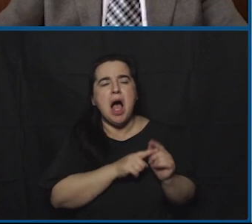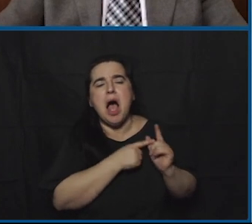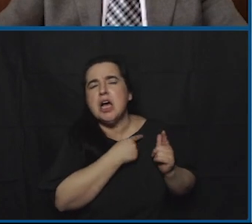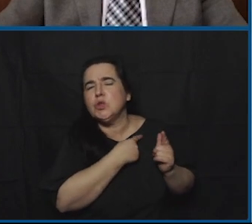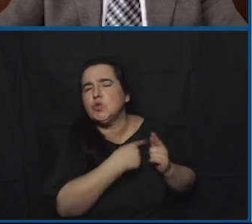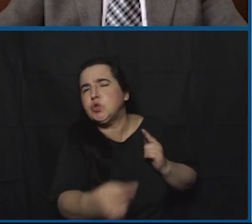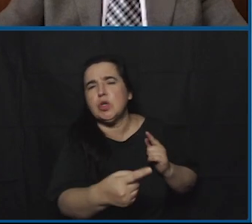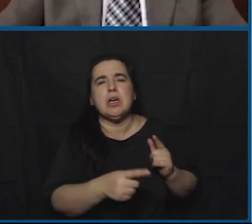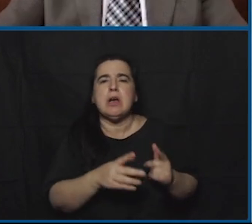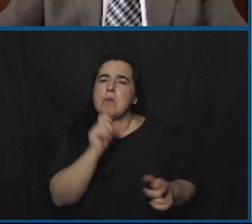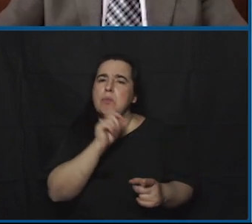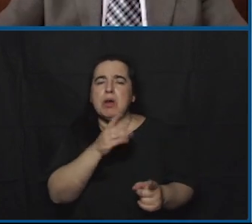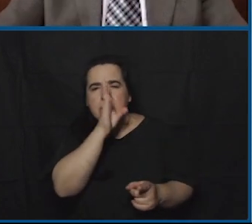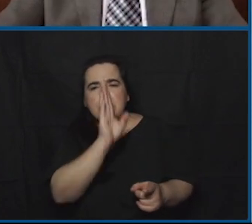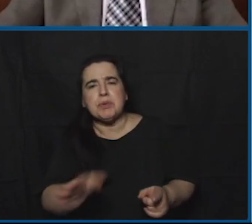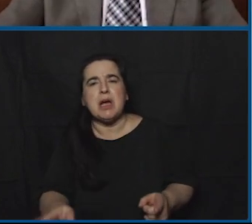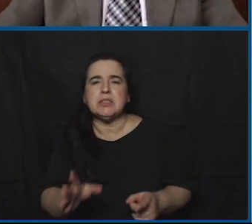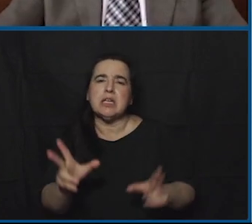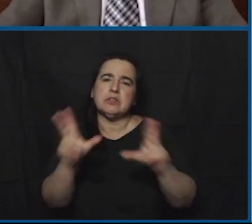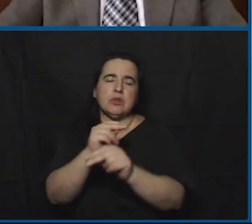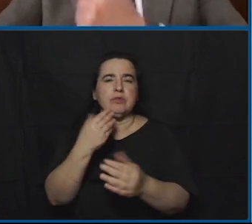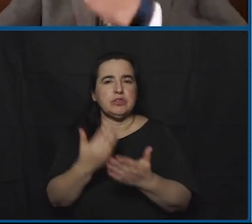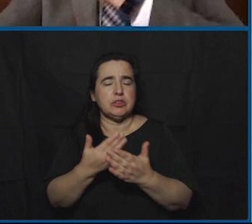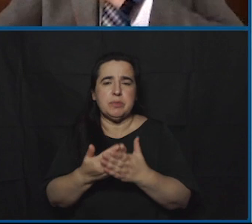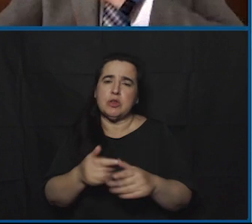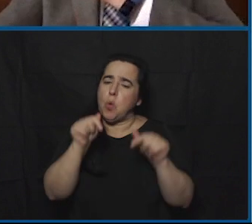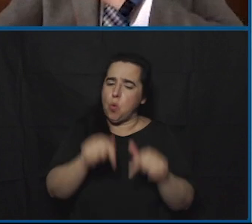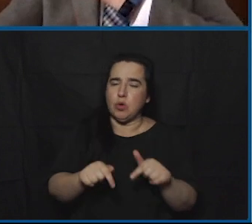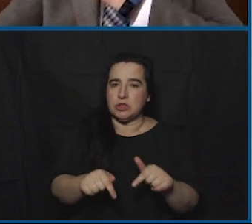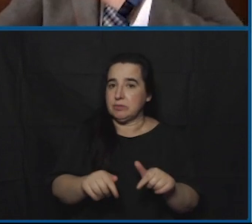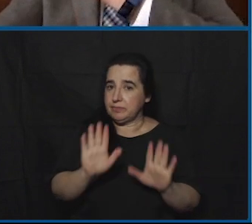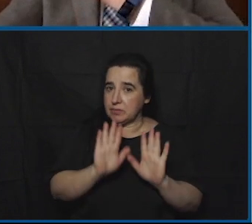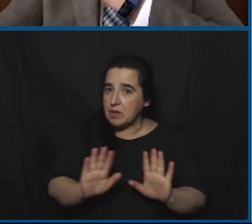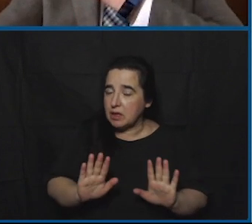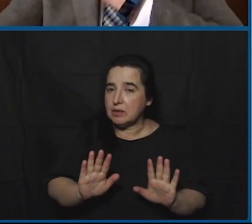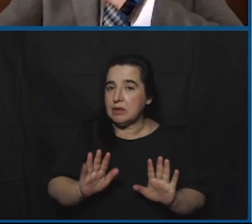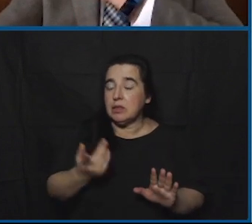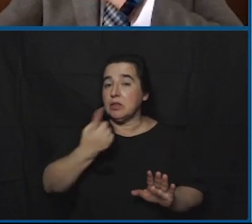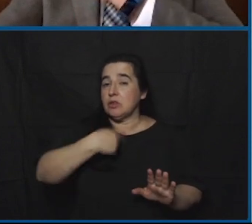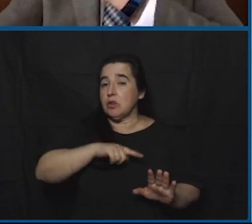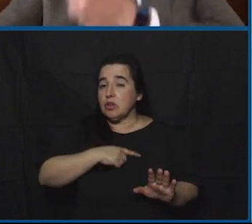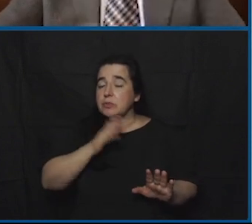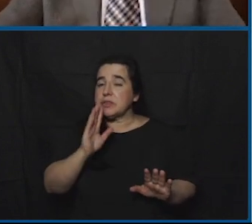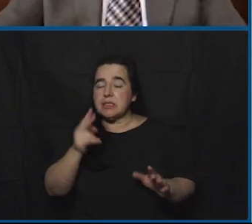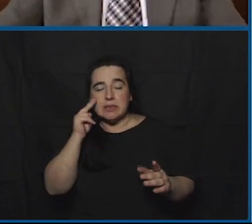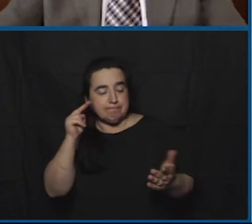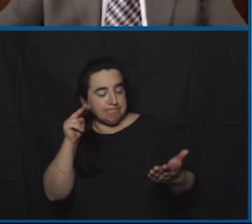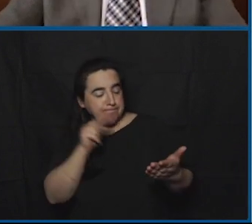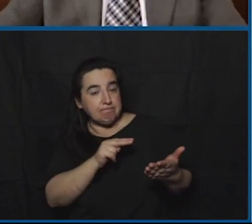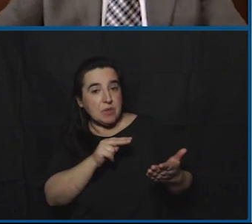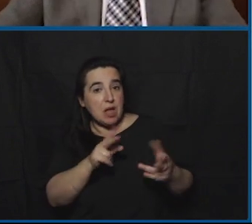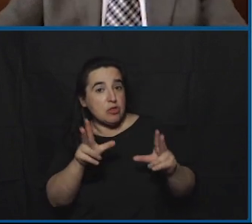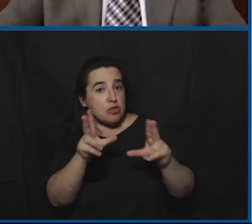dupla aplicação. Aplica-se no tempo do profeta e aplica-se hoje. Nós temos que olhar para aquilo que o próprio Novo Testamento,